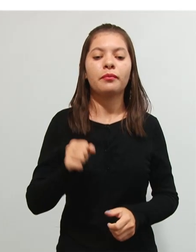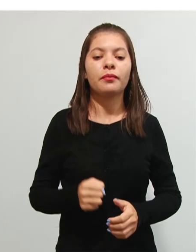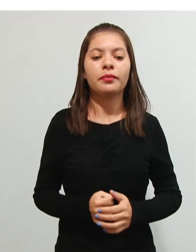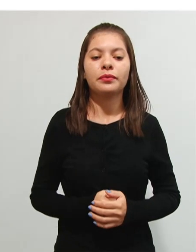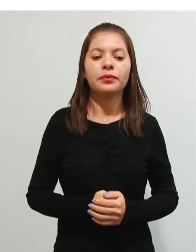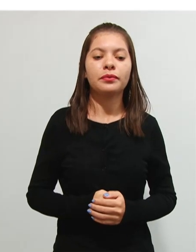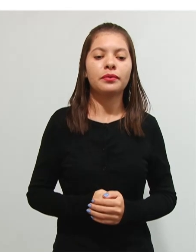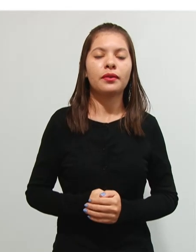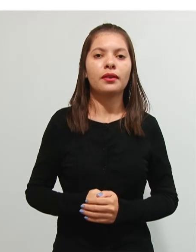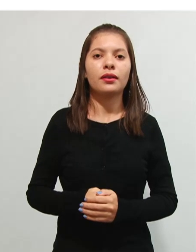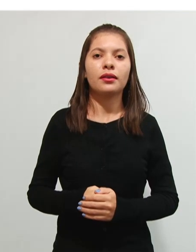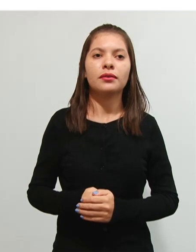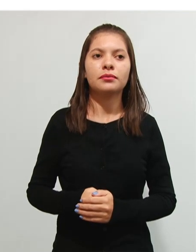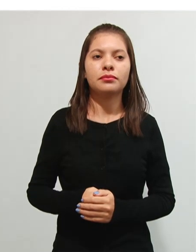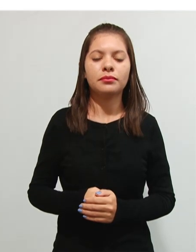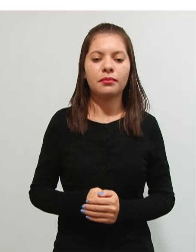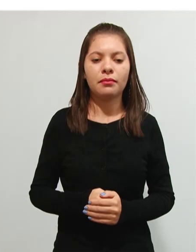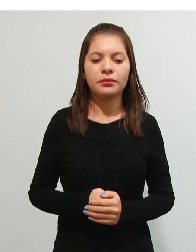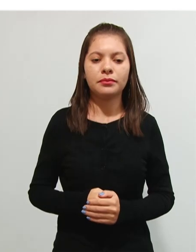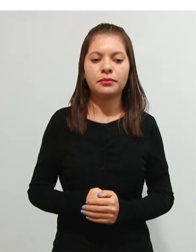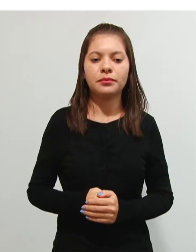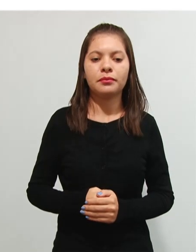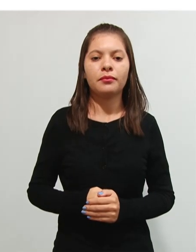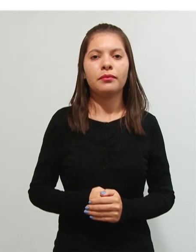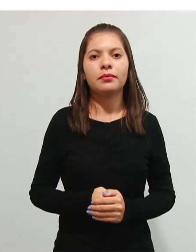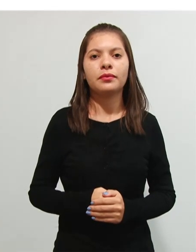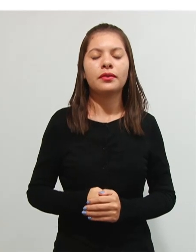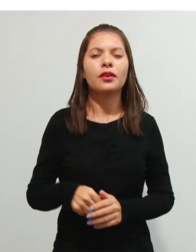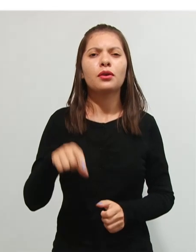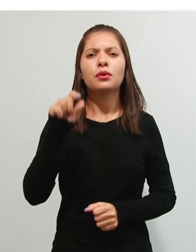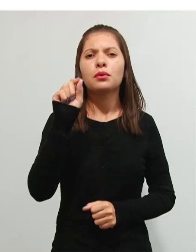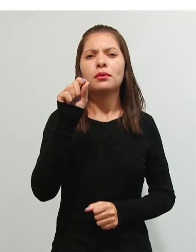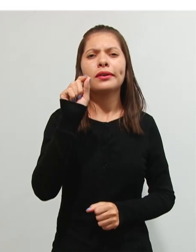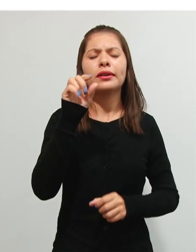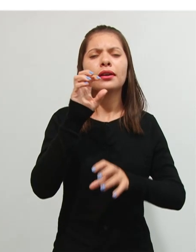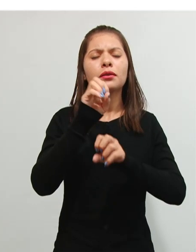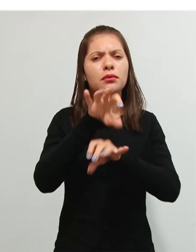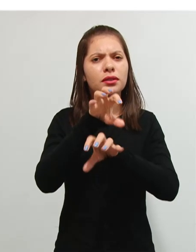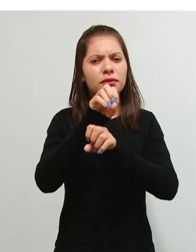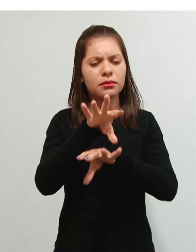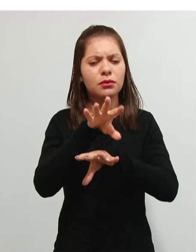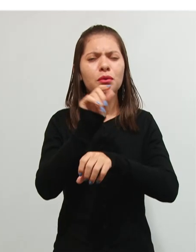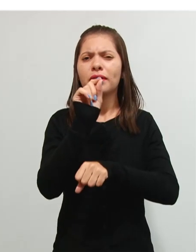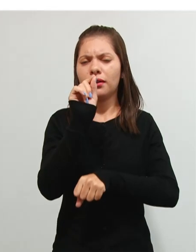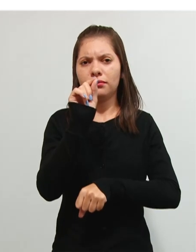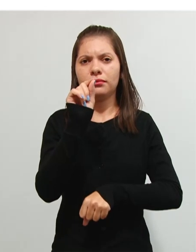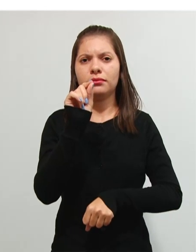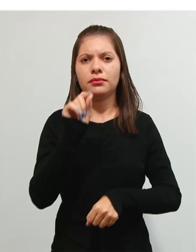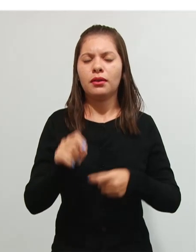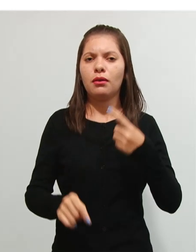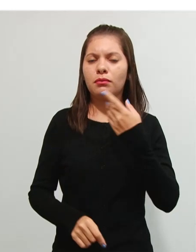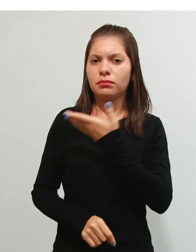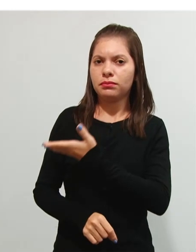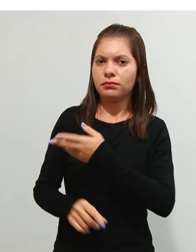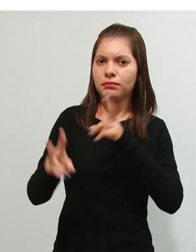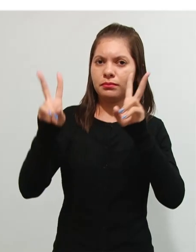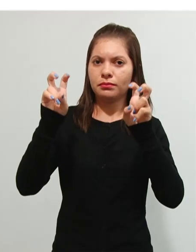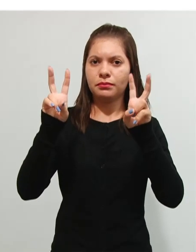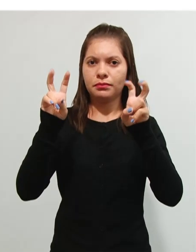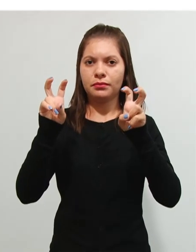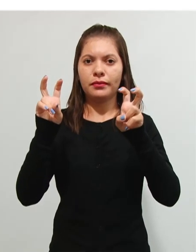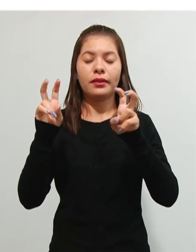a pedagogia gostaria que ela fosse. E o que é a educação nesta abordagem? Assume